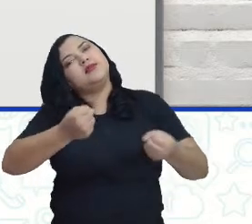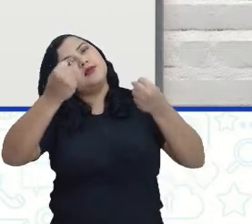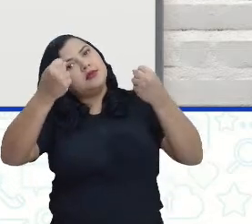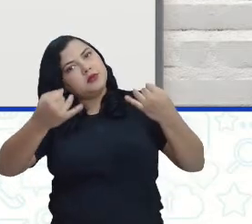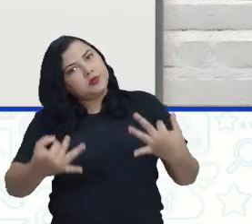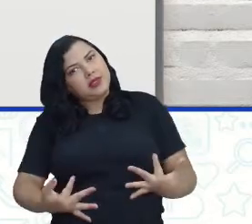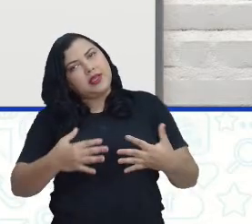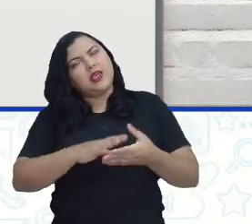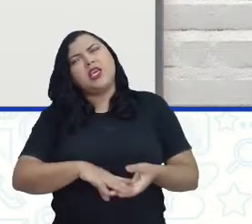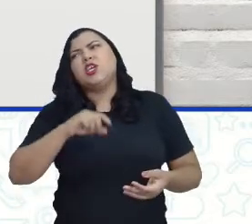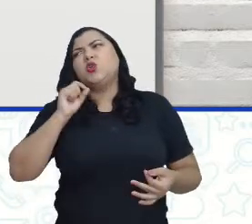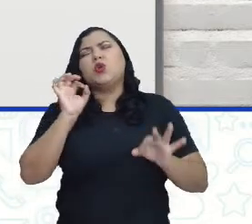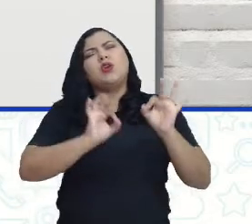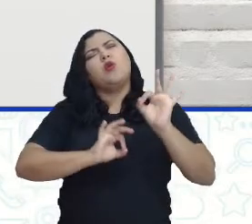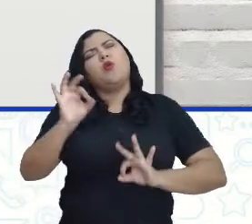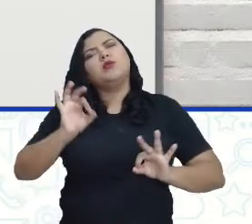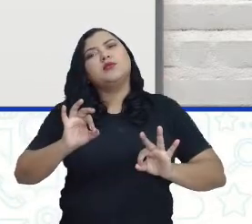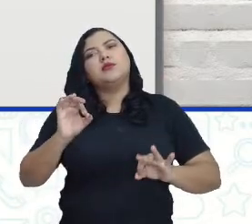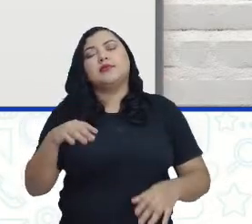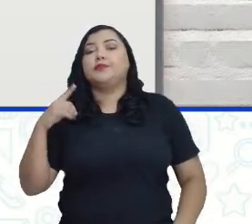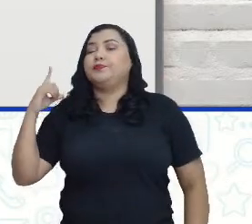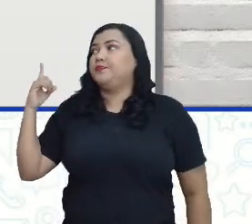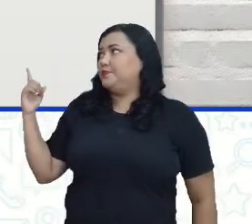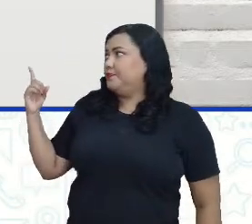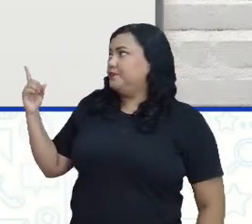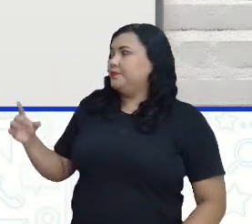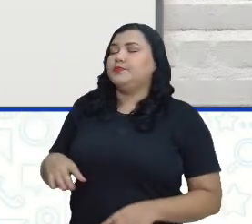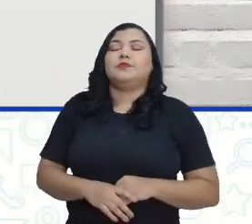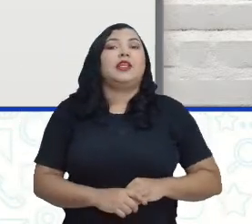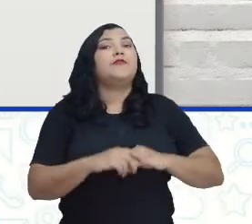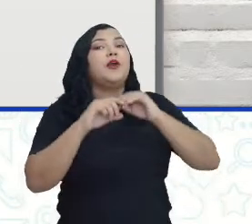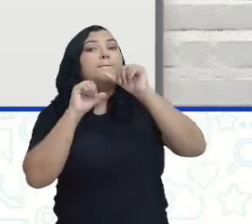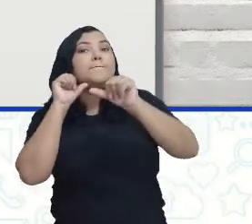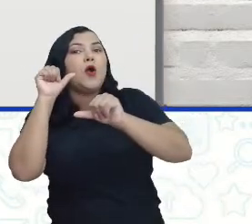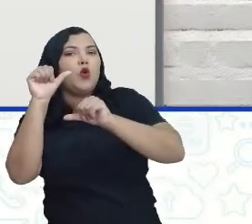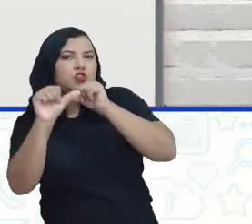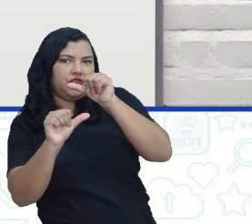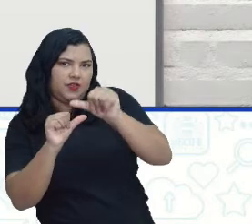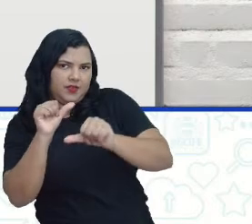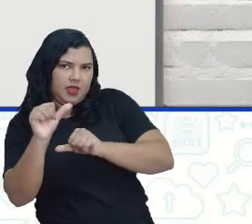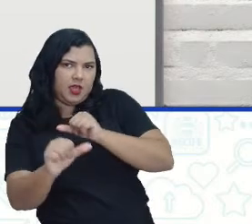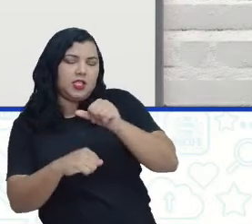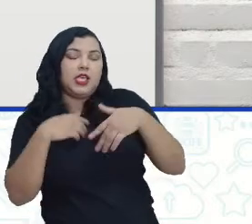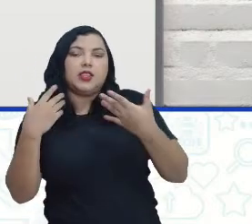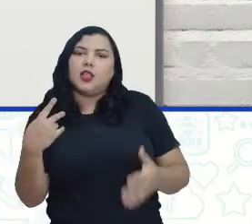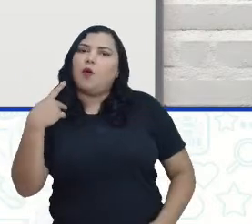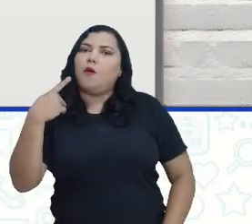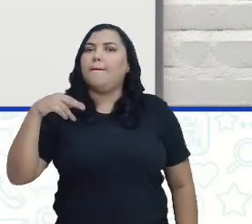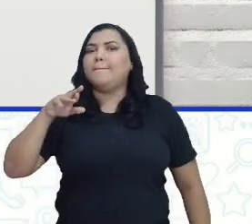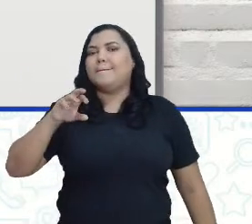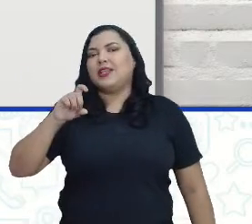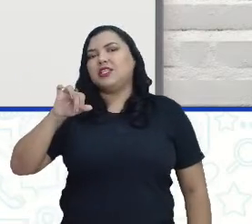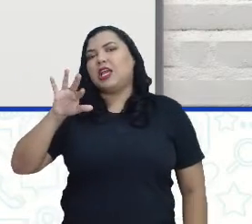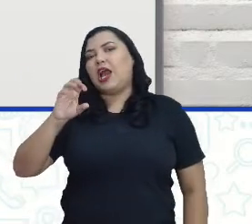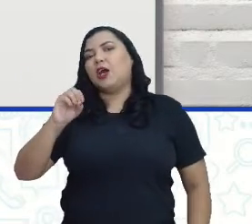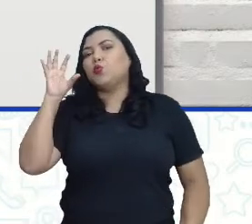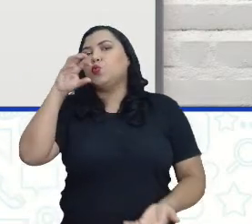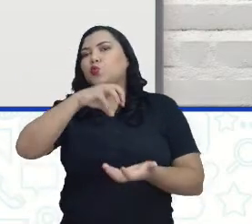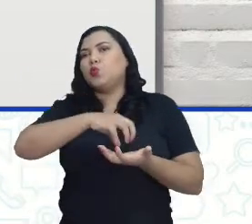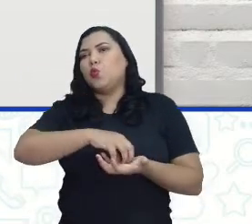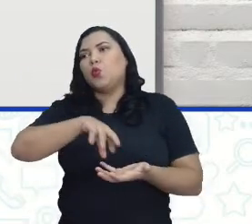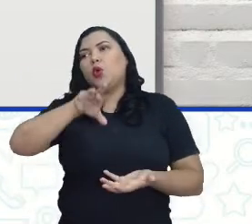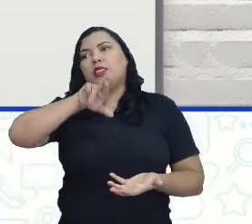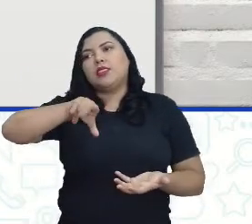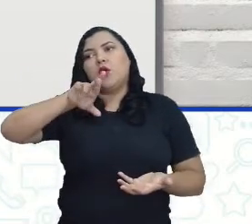né? E o que foi feito? Ele foi modificado. E aí esse predicado, na verdade, o núcleo desse predicado não vai